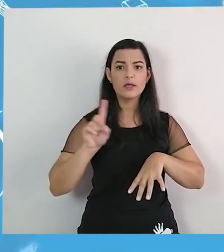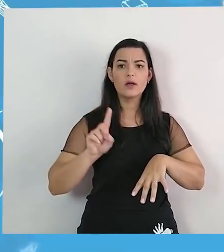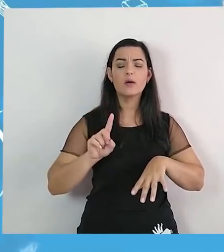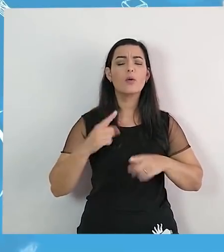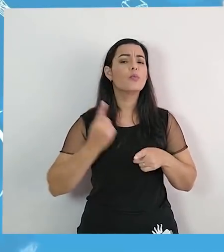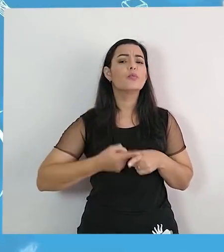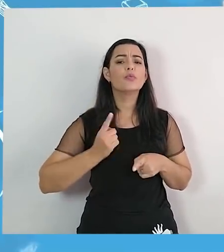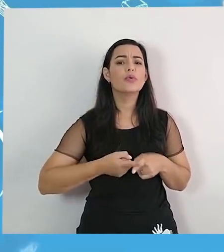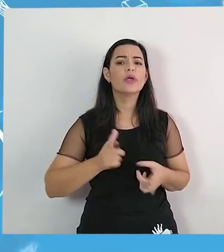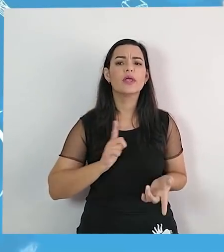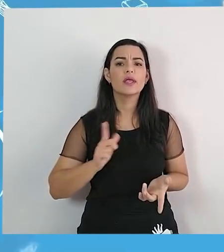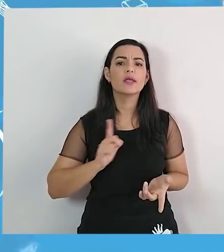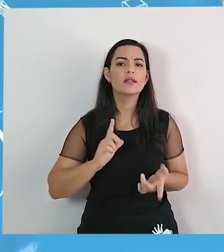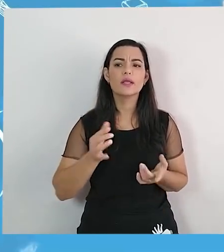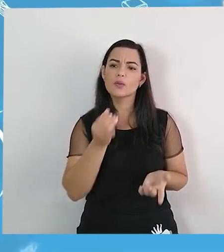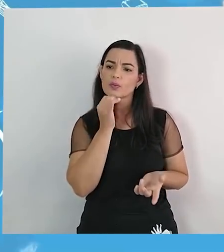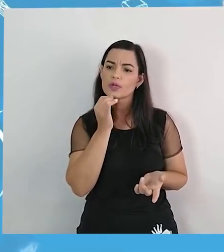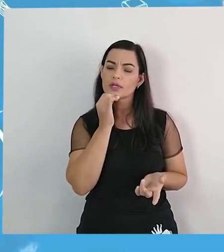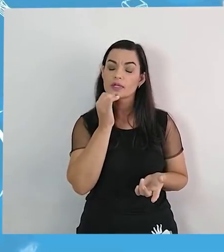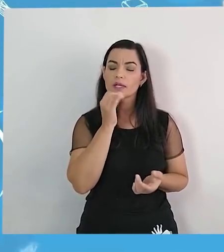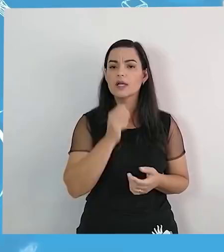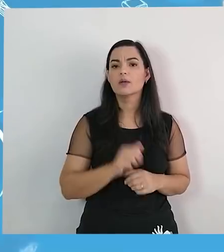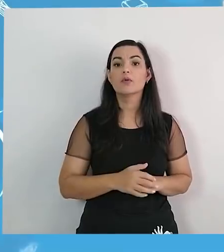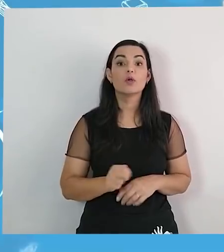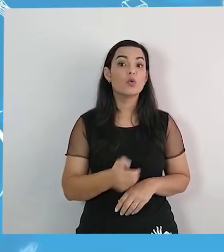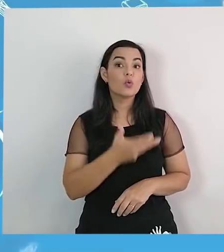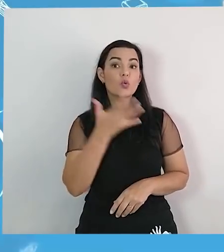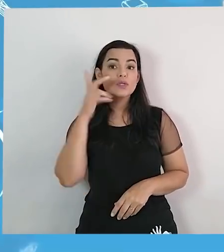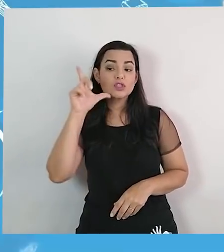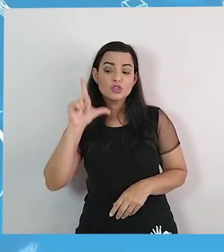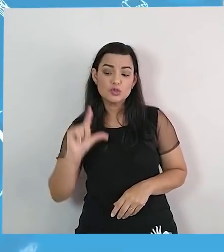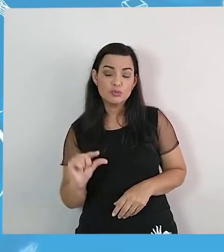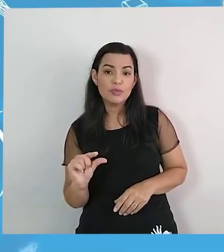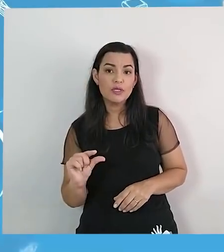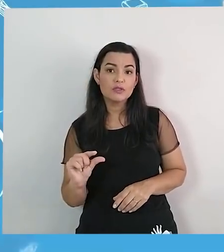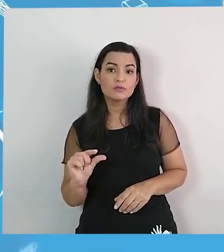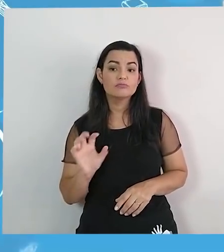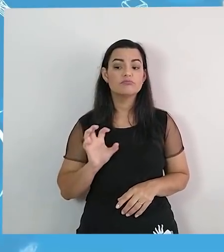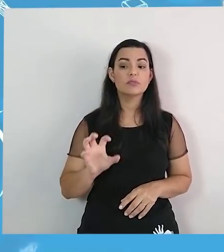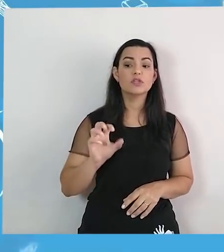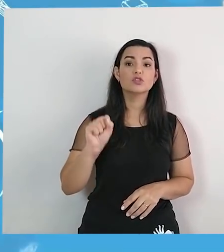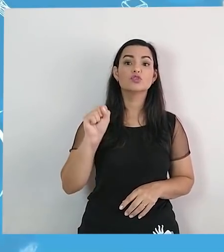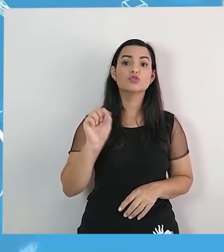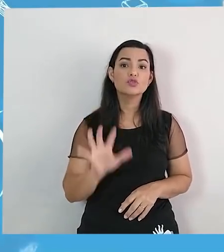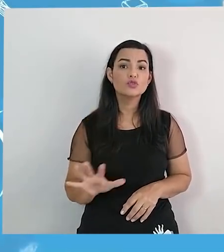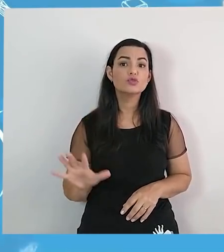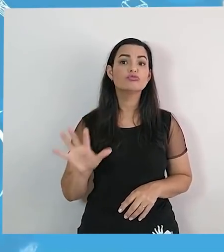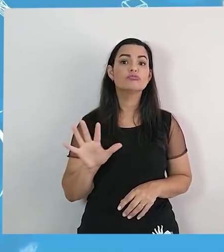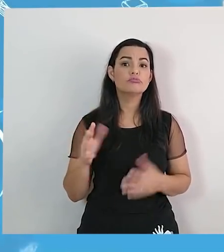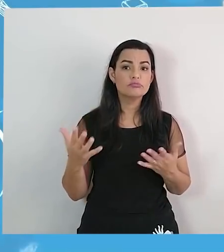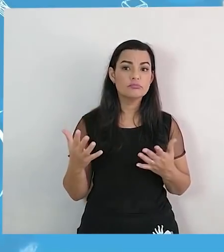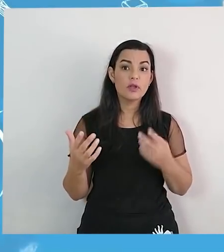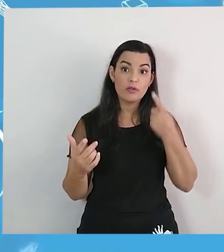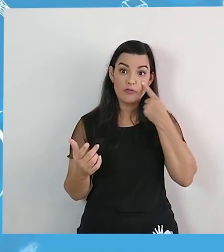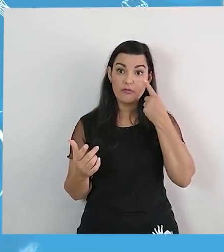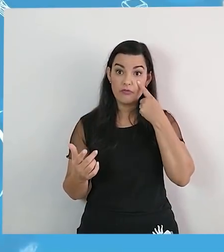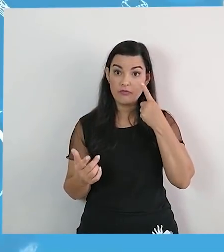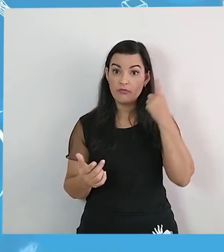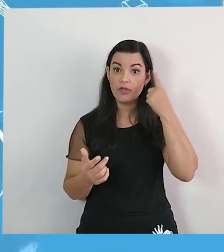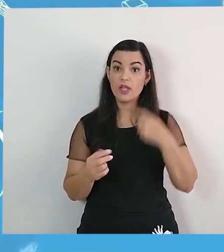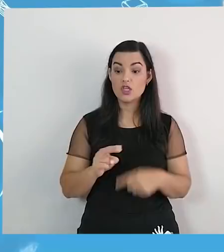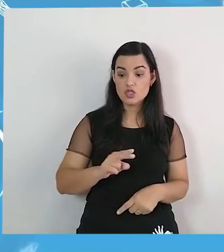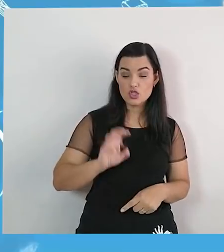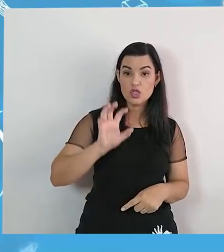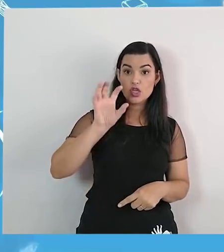uma quantidade muito menor de espécies na região sudeste? Olha aqui na região norte, onde